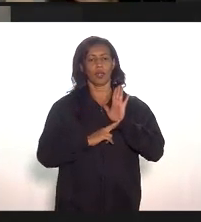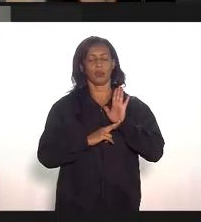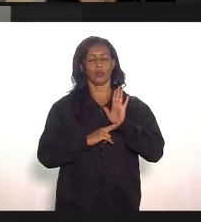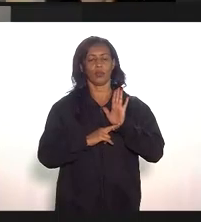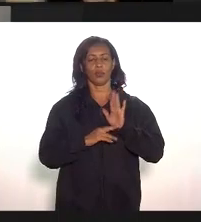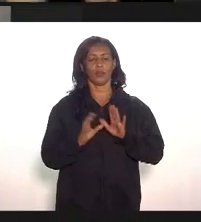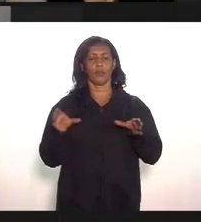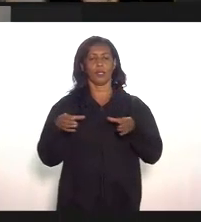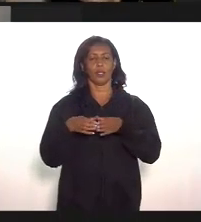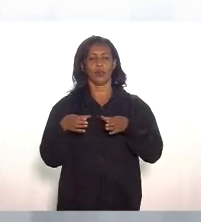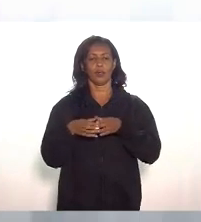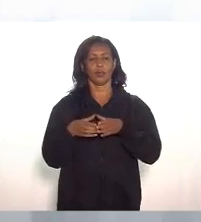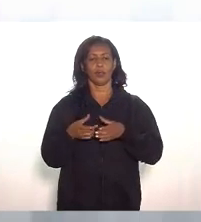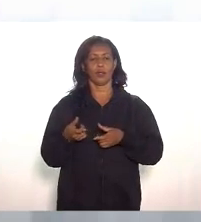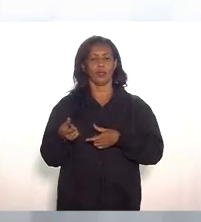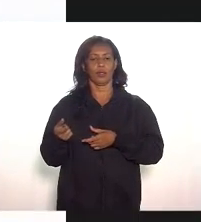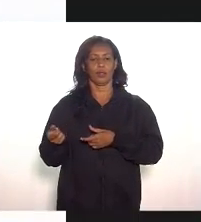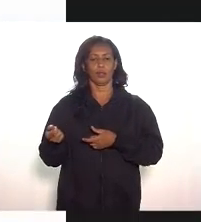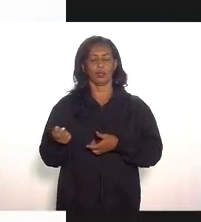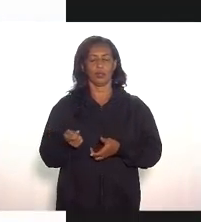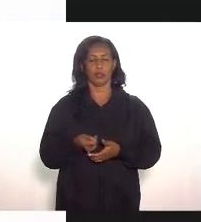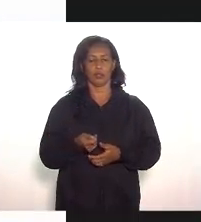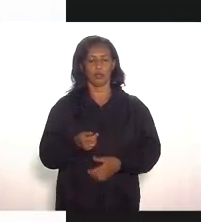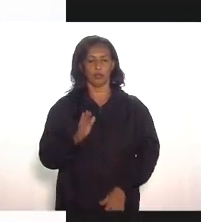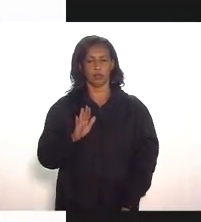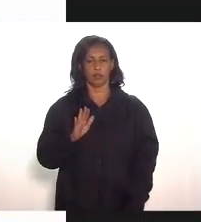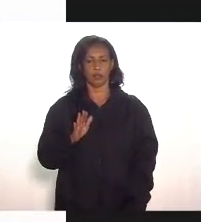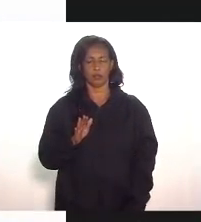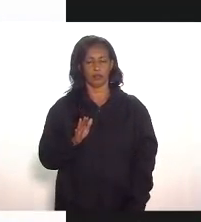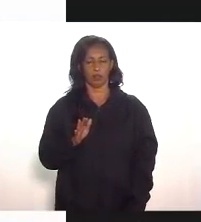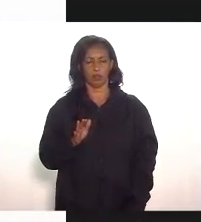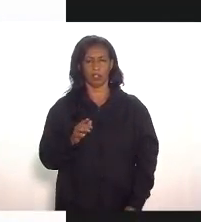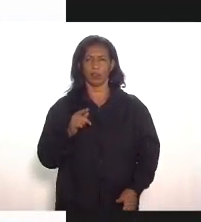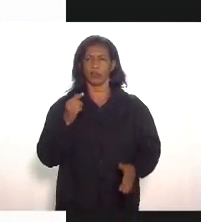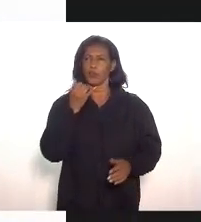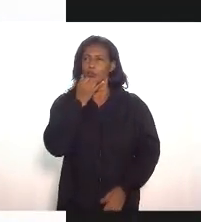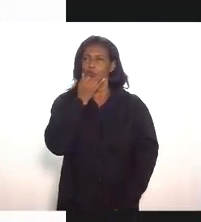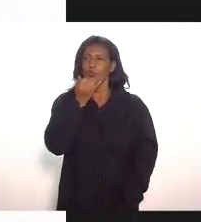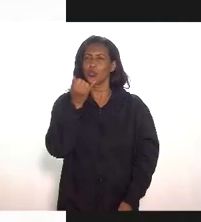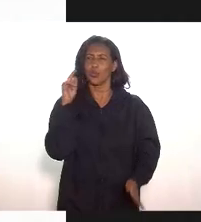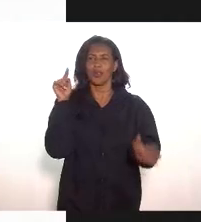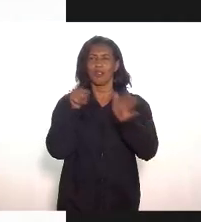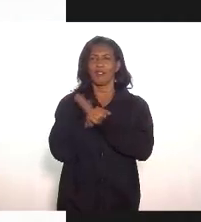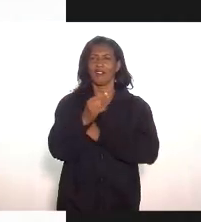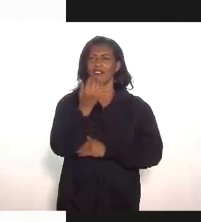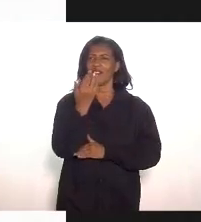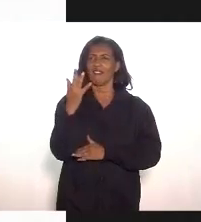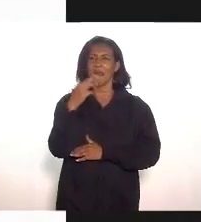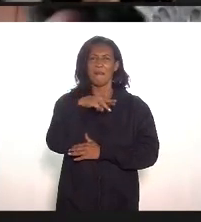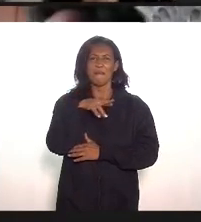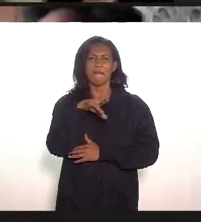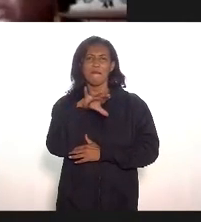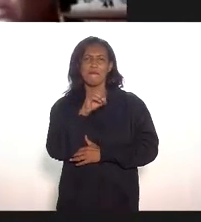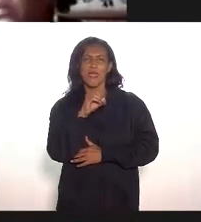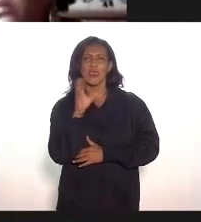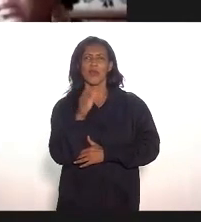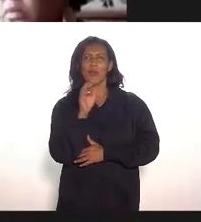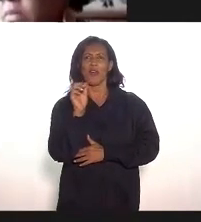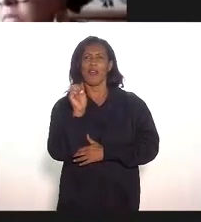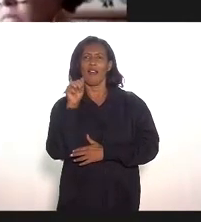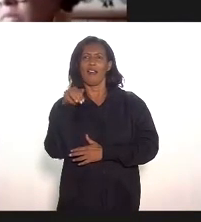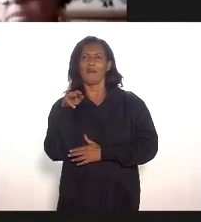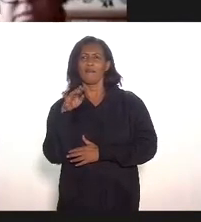Pela Comissão de Orçamento, Finanças e Fiscalização. Presidente, por que meio ambiente? Agora fiquei confuso. Qual a relação do meio ambiente